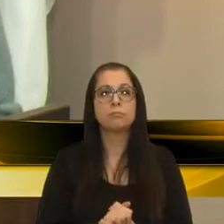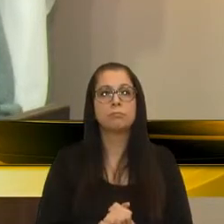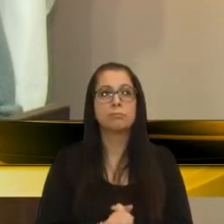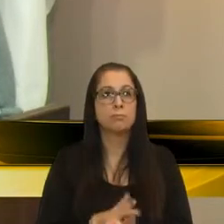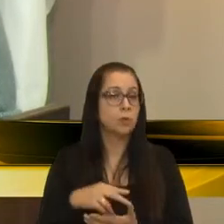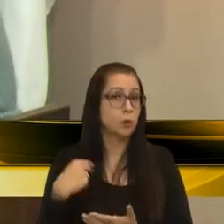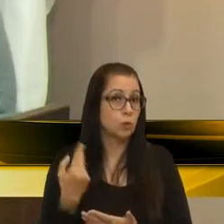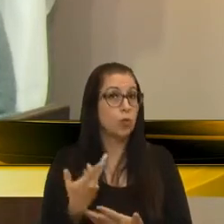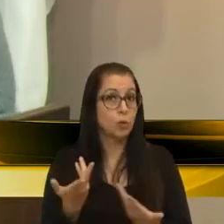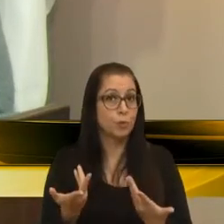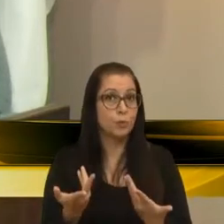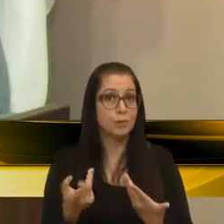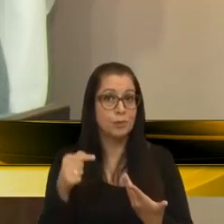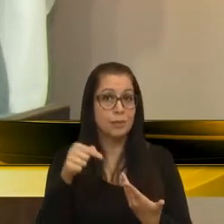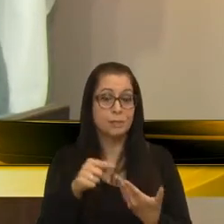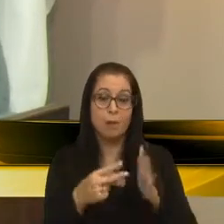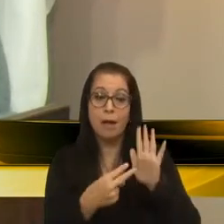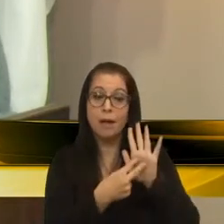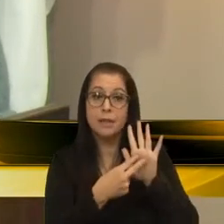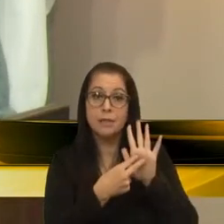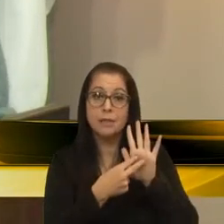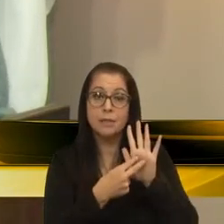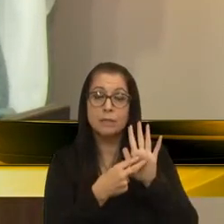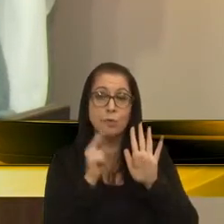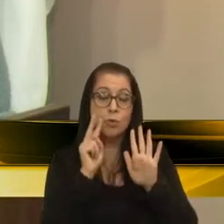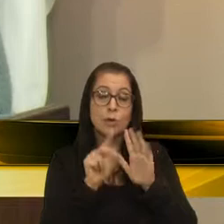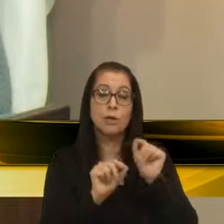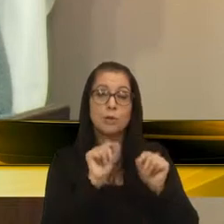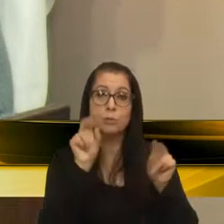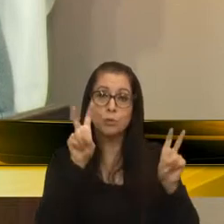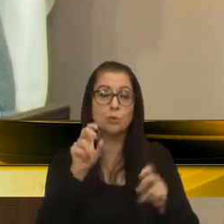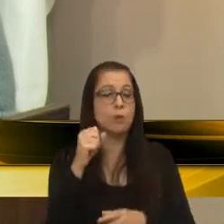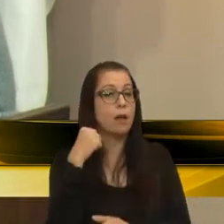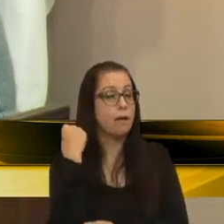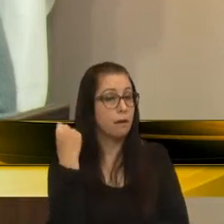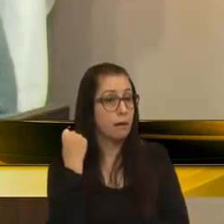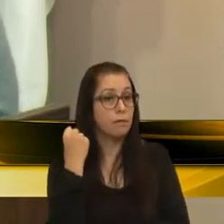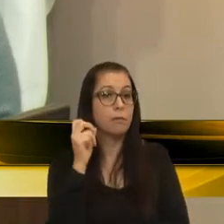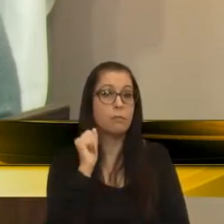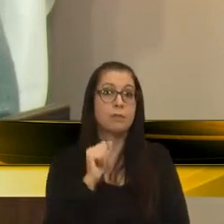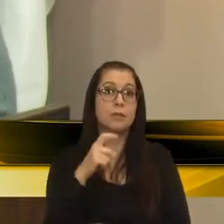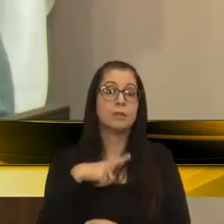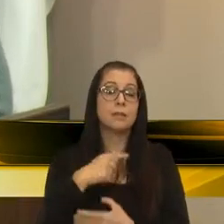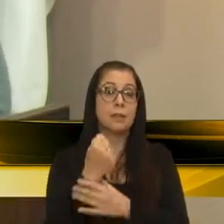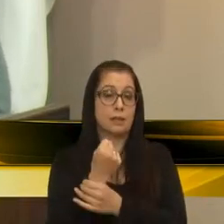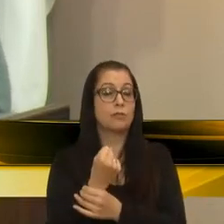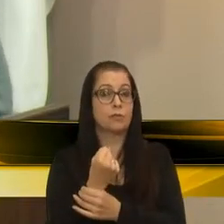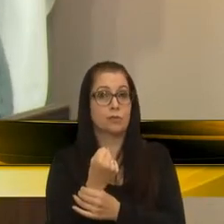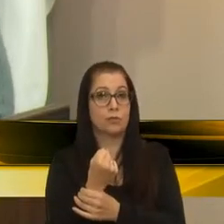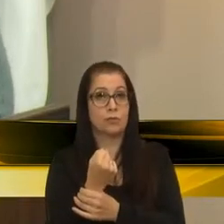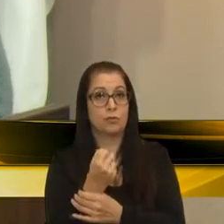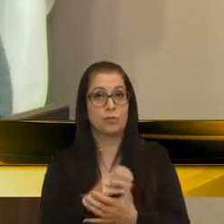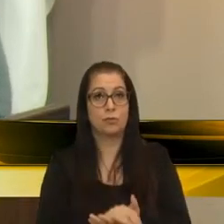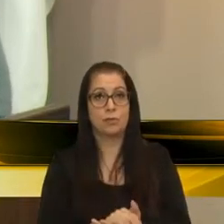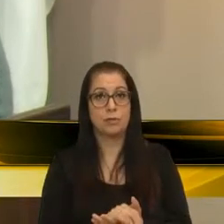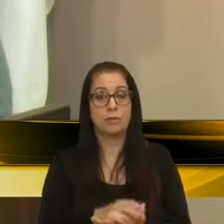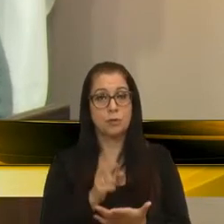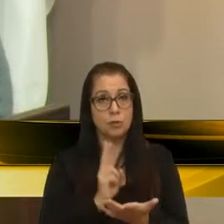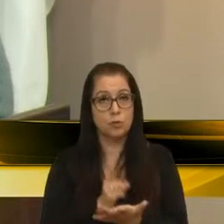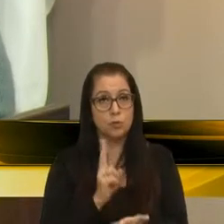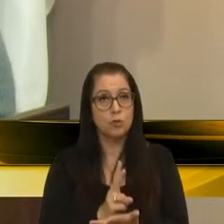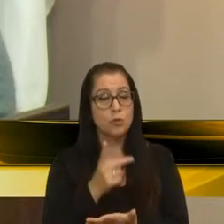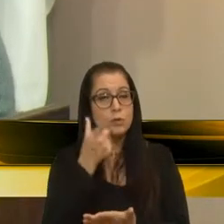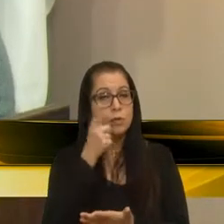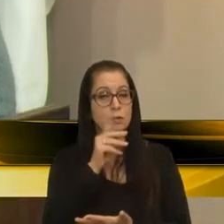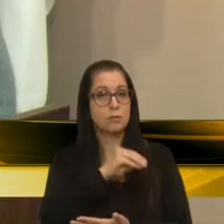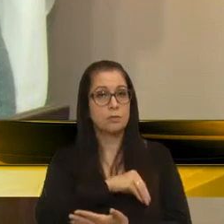Então, nós estarmos atentos e olhar esse assunto é grave para a gente poder garantir que eles continuem